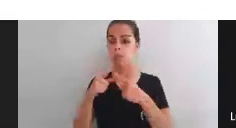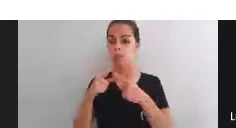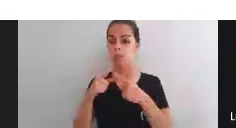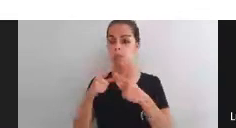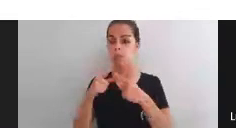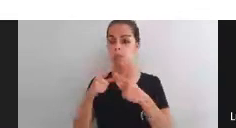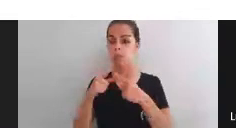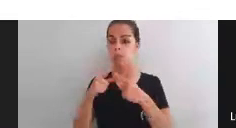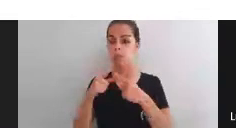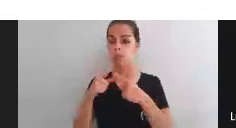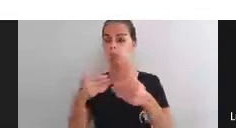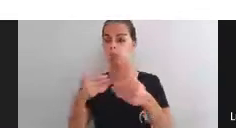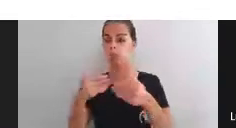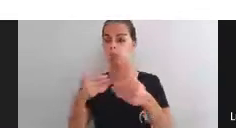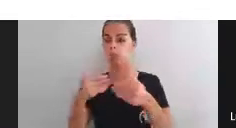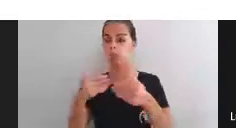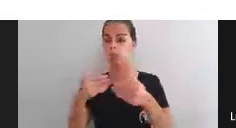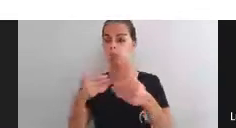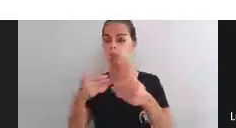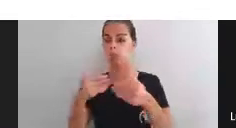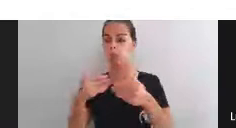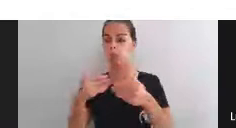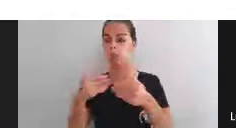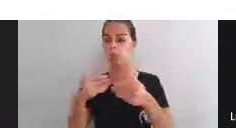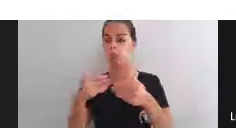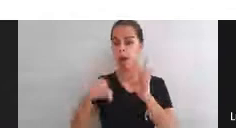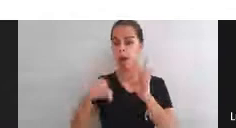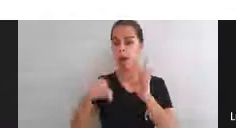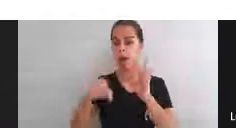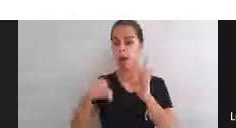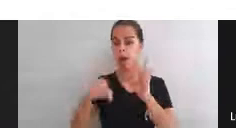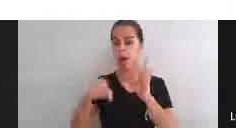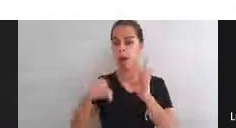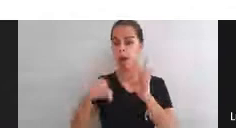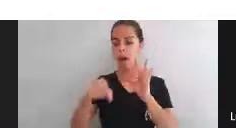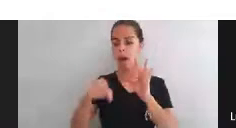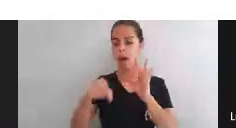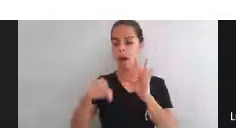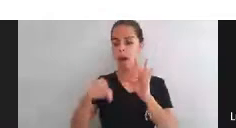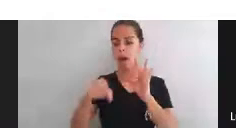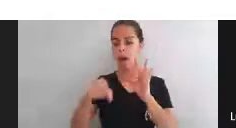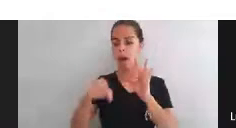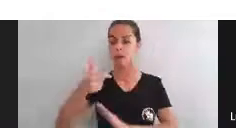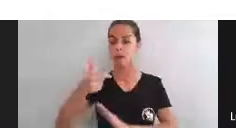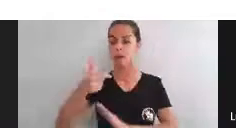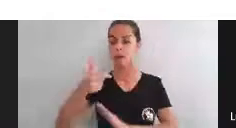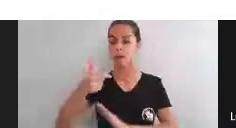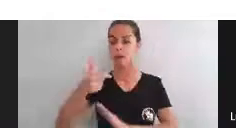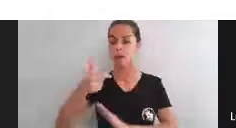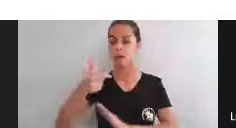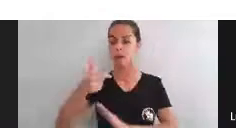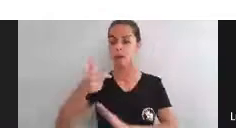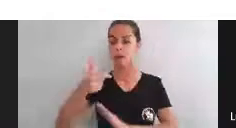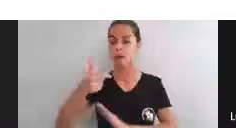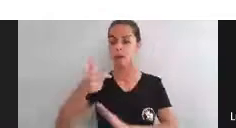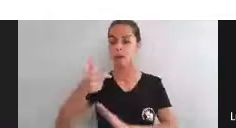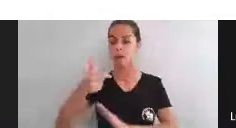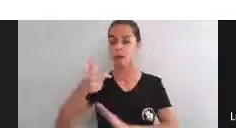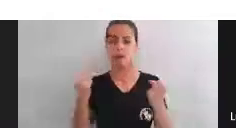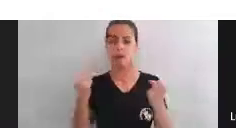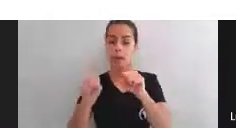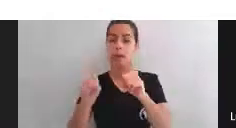lei, que diz que é impossível para qualquer sistema passar por um processo